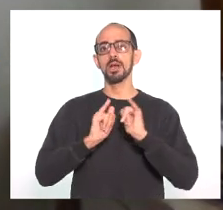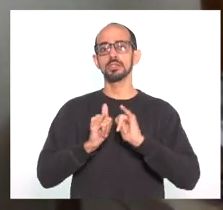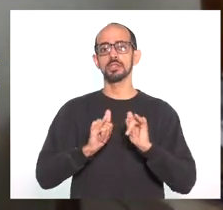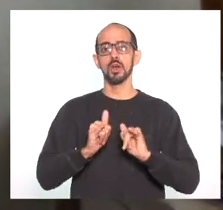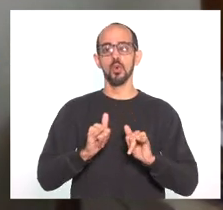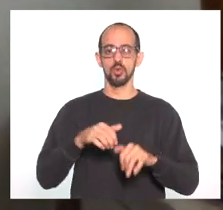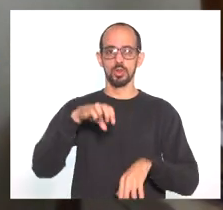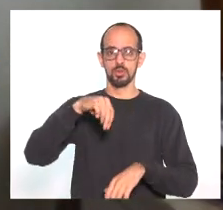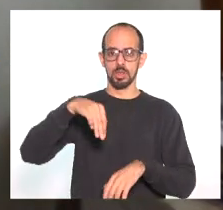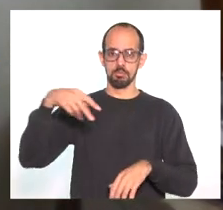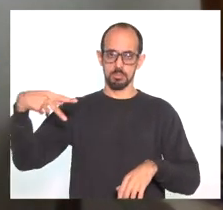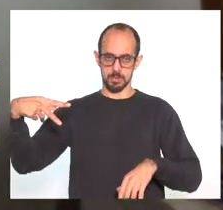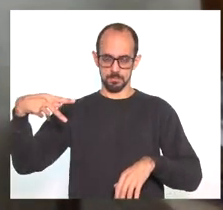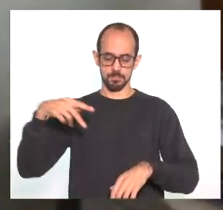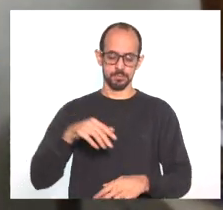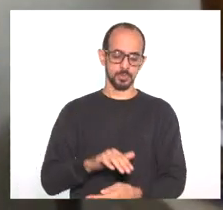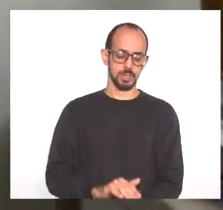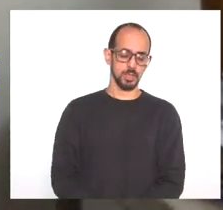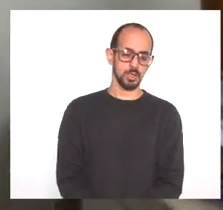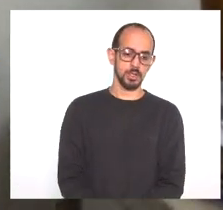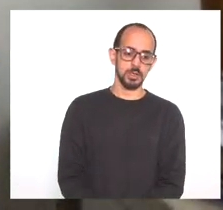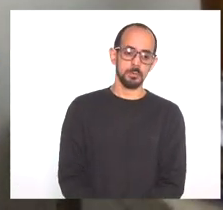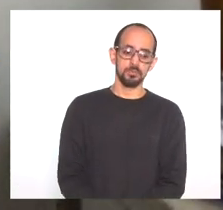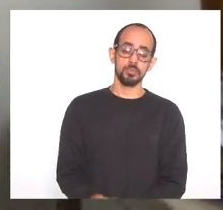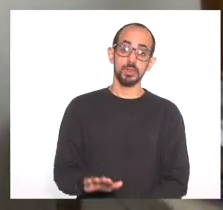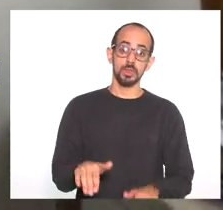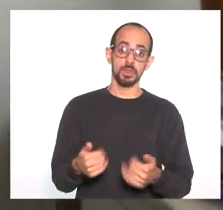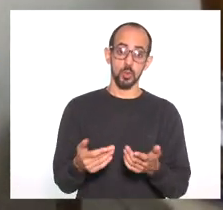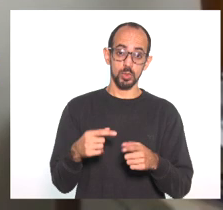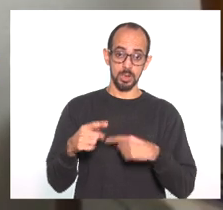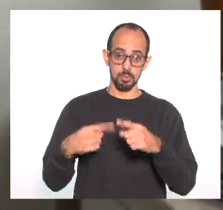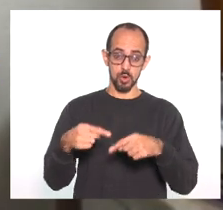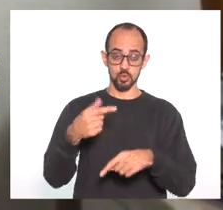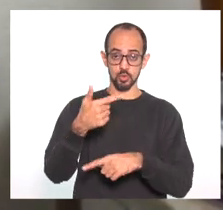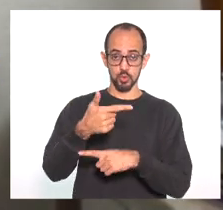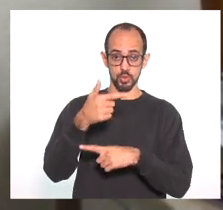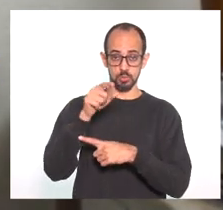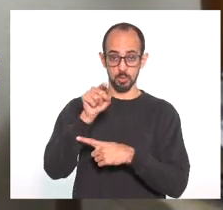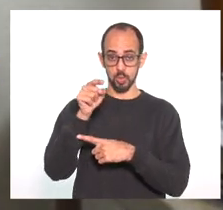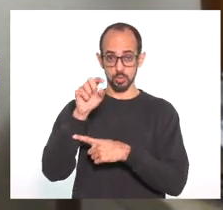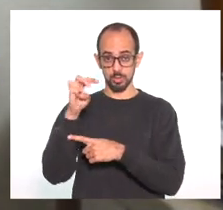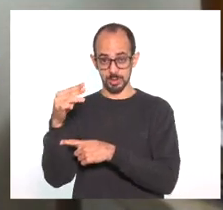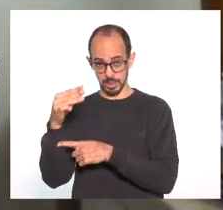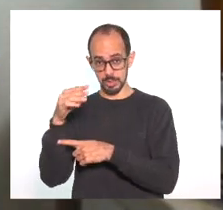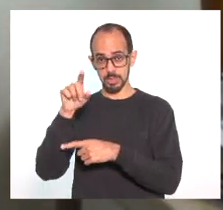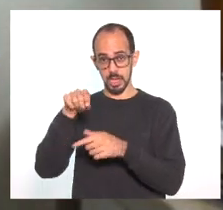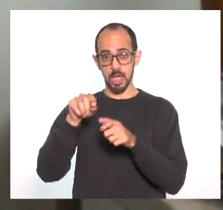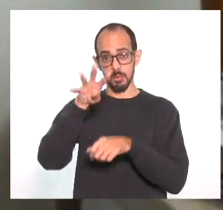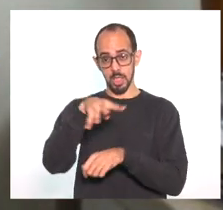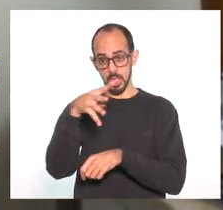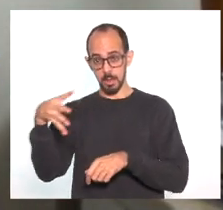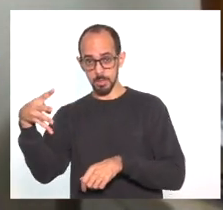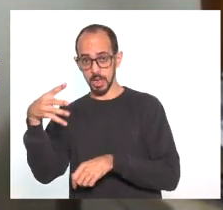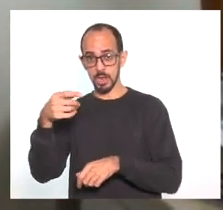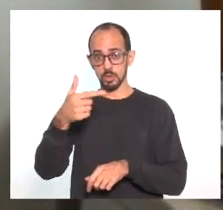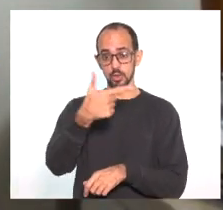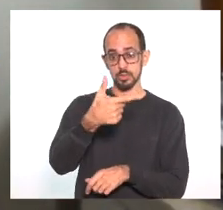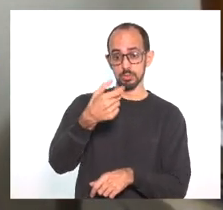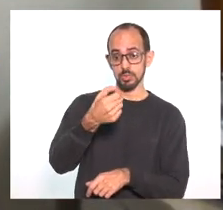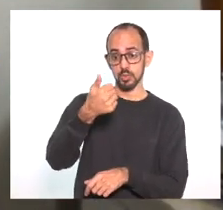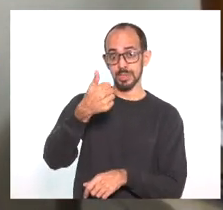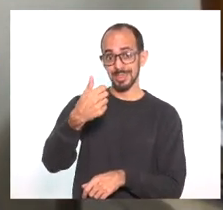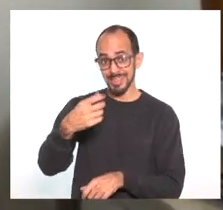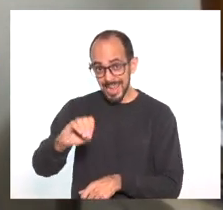item 2.3, a gente fazer uma tabelinha de 2010 a 2020 com